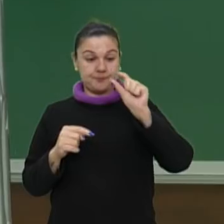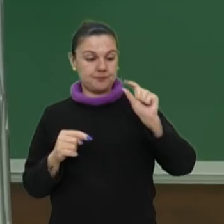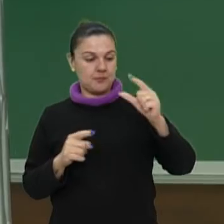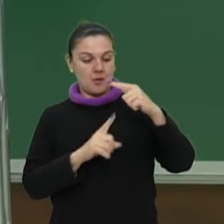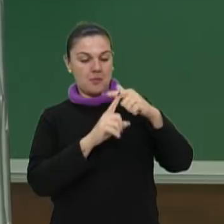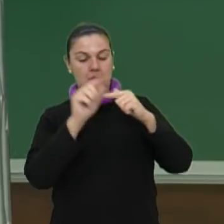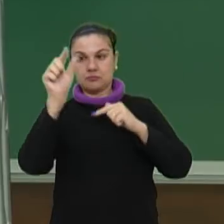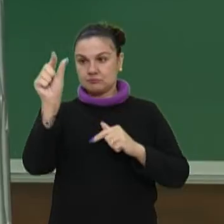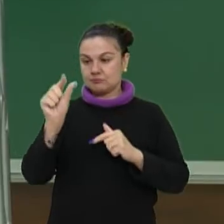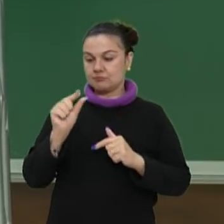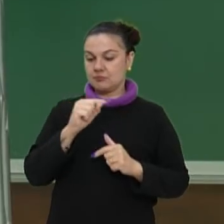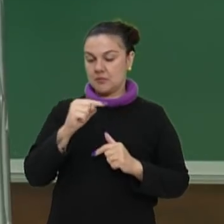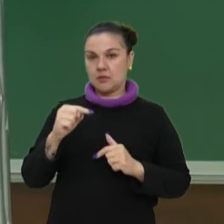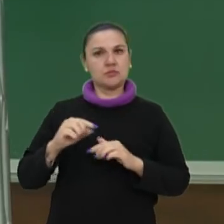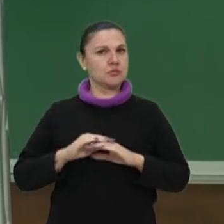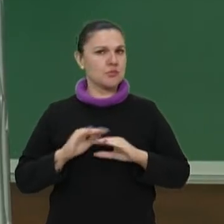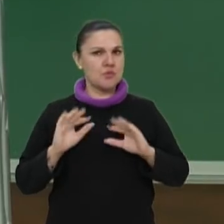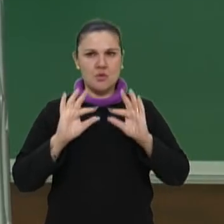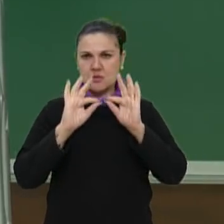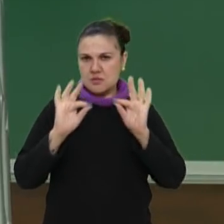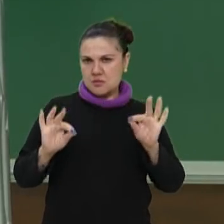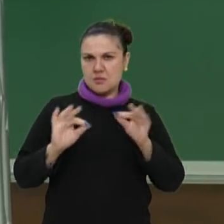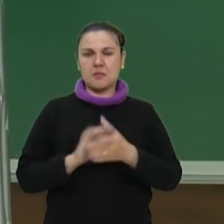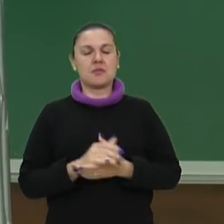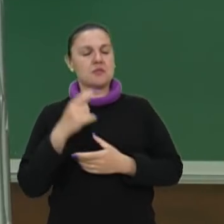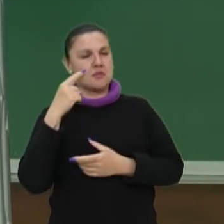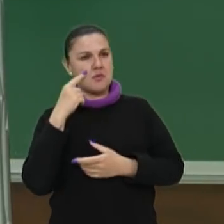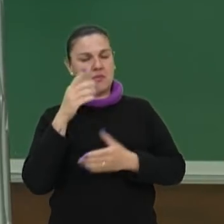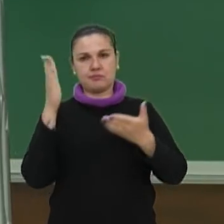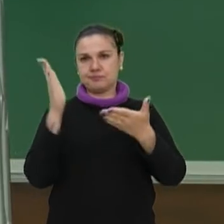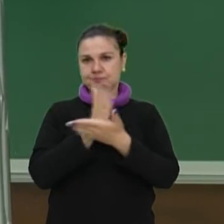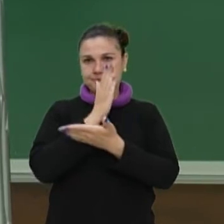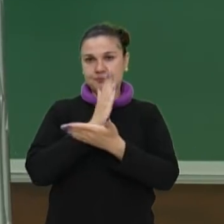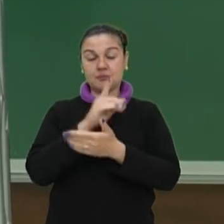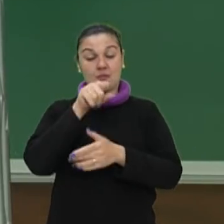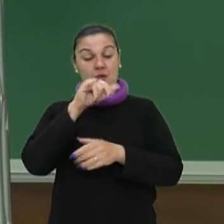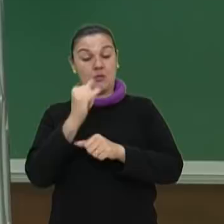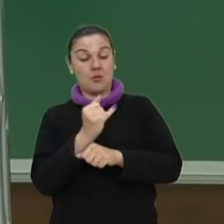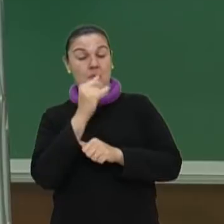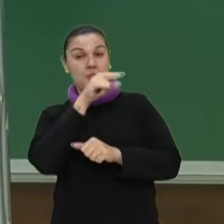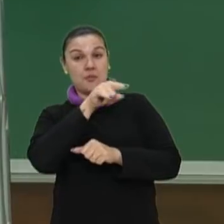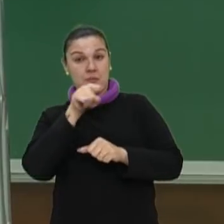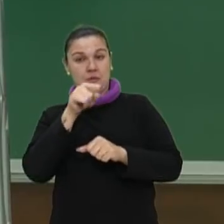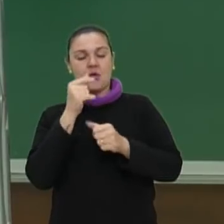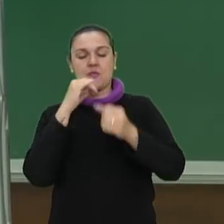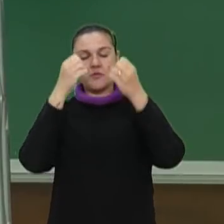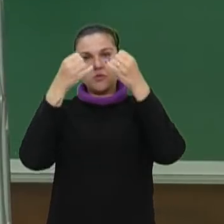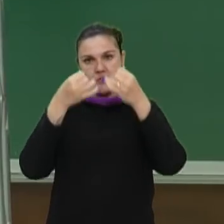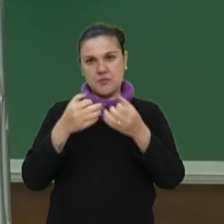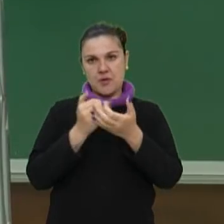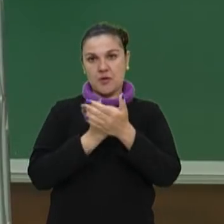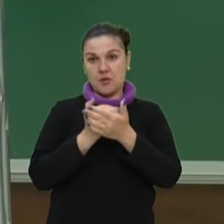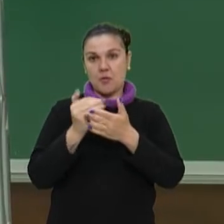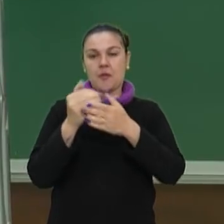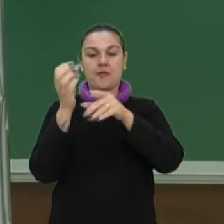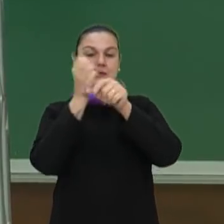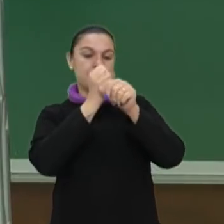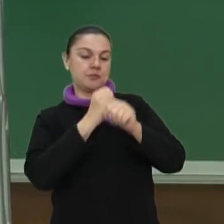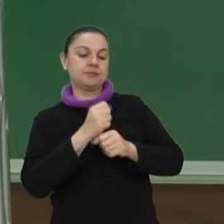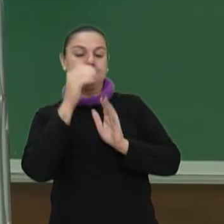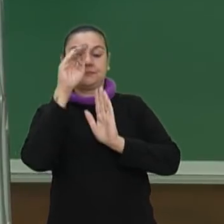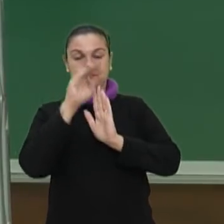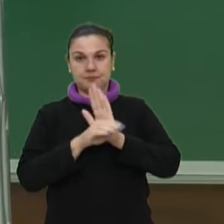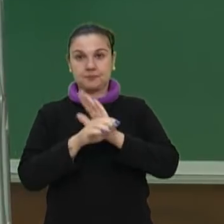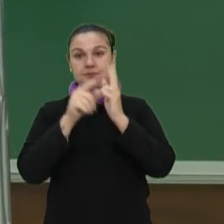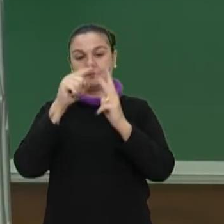e a outra utilizei o menos, ok? Essa separação que eu disse lá no começo, quando a gente começou ali a somar e a subtrair